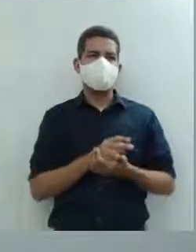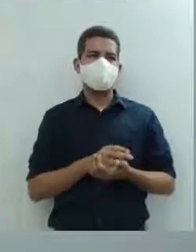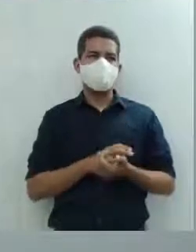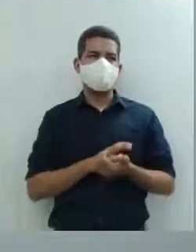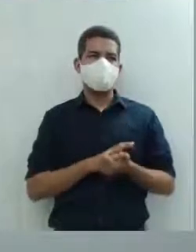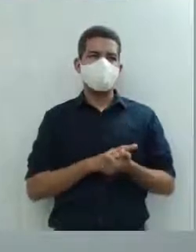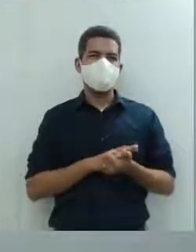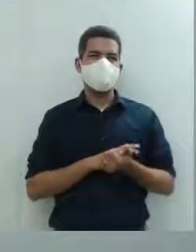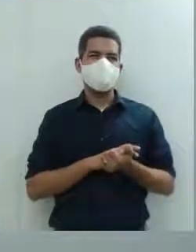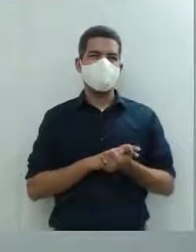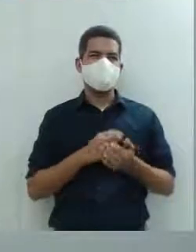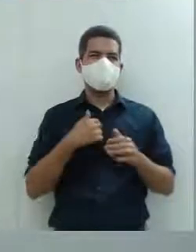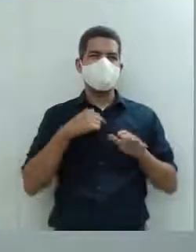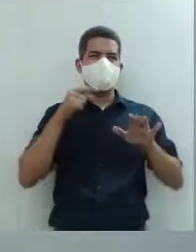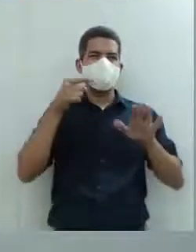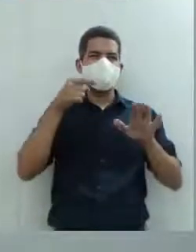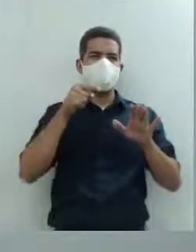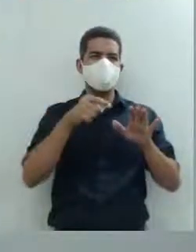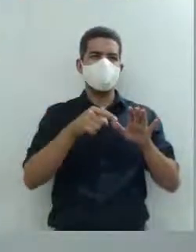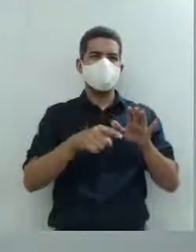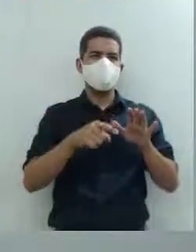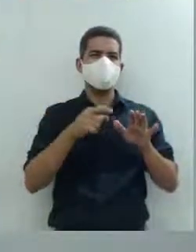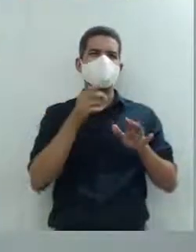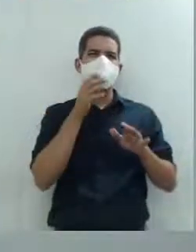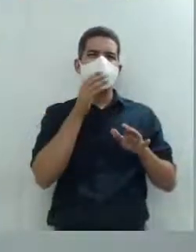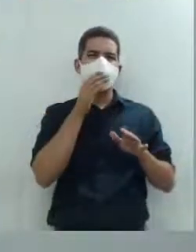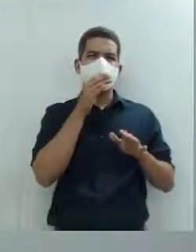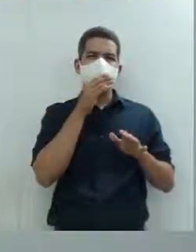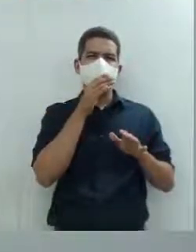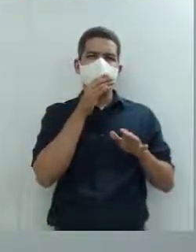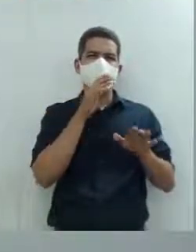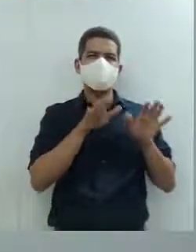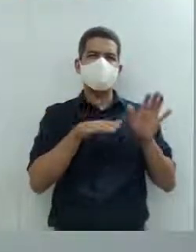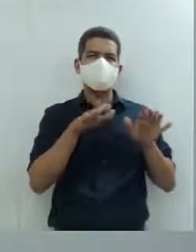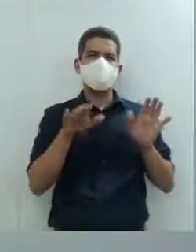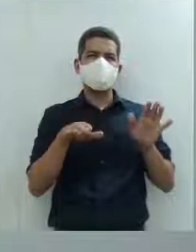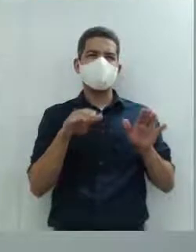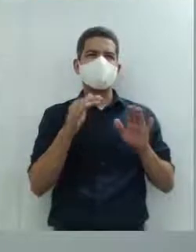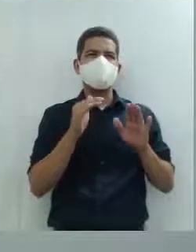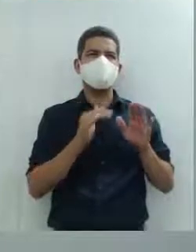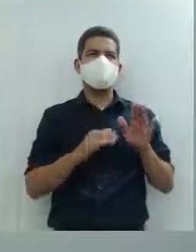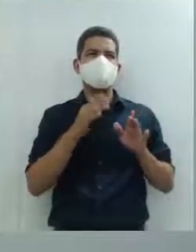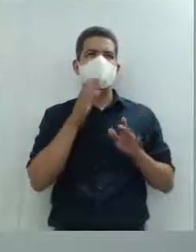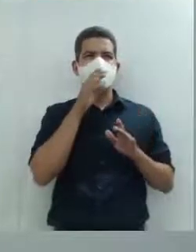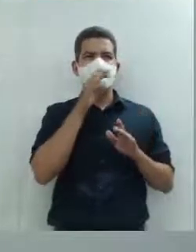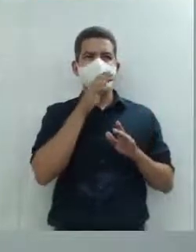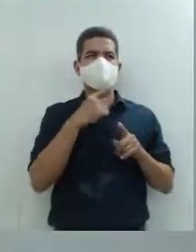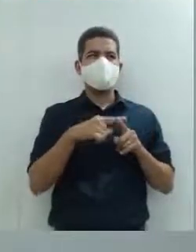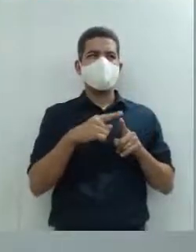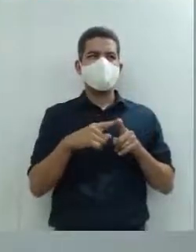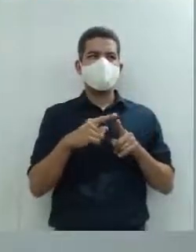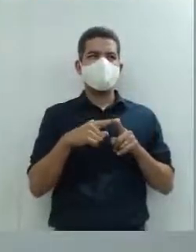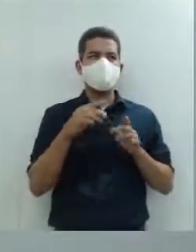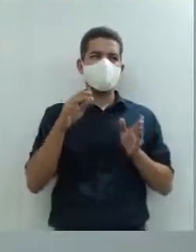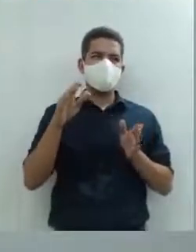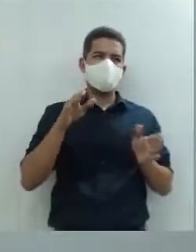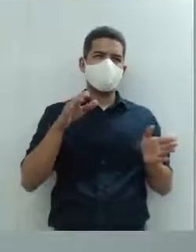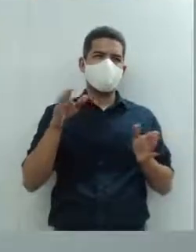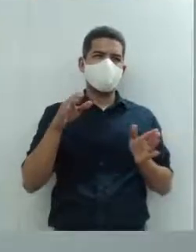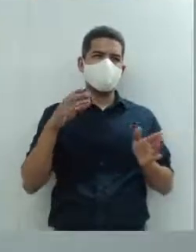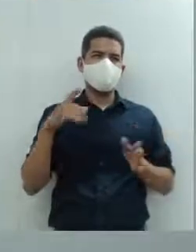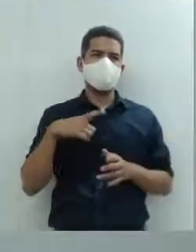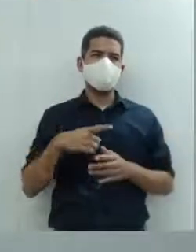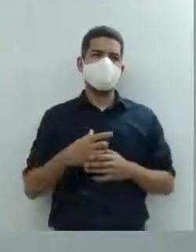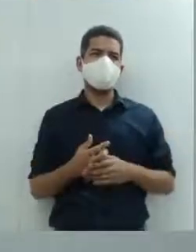à medida que eu vou descendo, eu vou ter um clima mais temperado. E se eu for descendo mais, vai virar tropical, porque ele está ali na zona quente e na